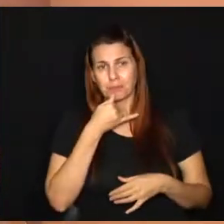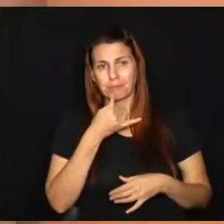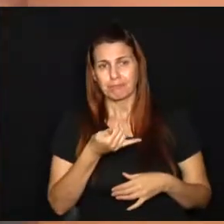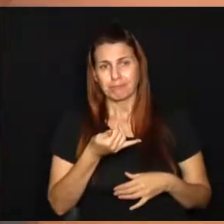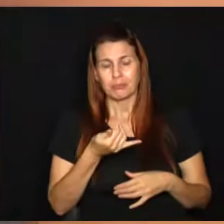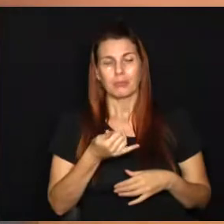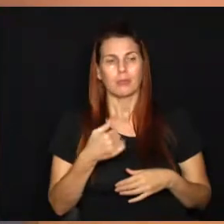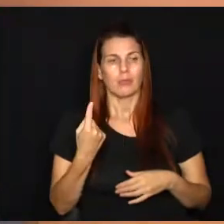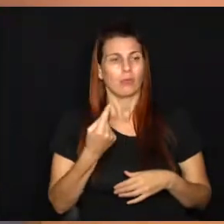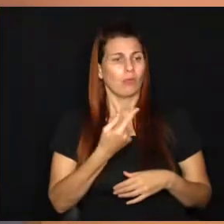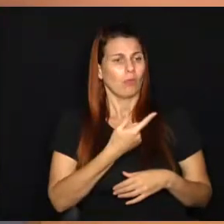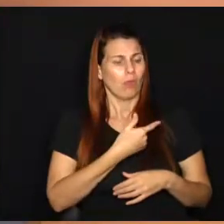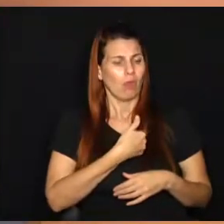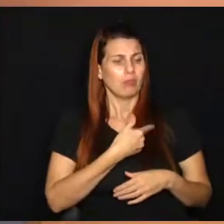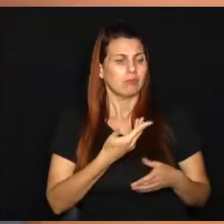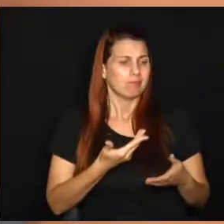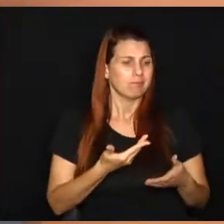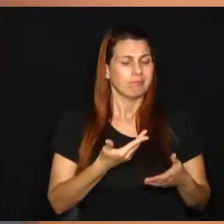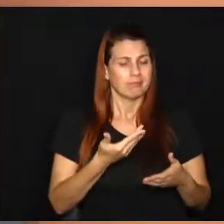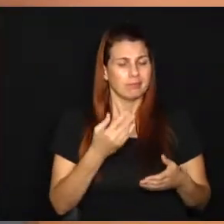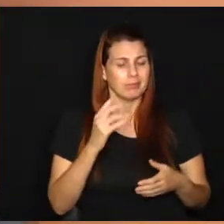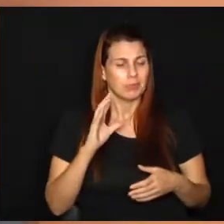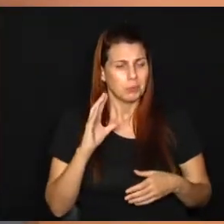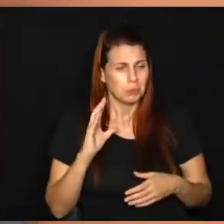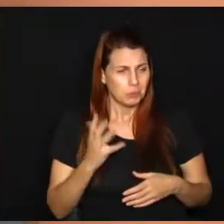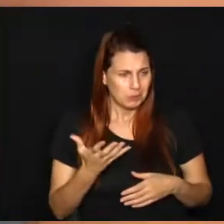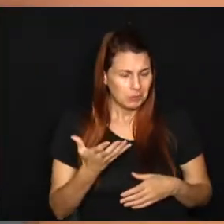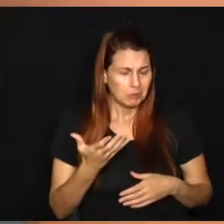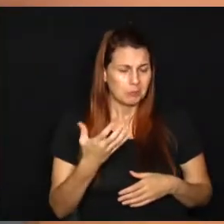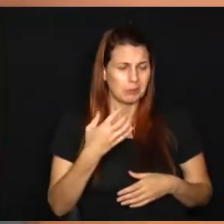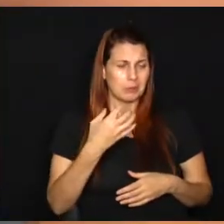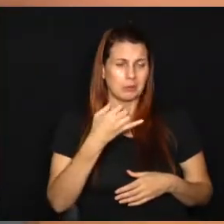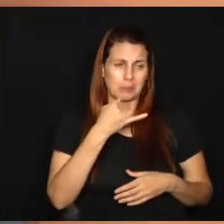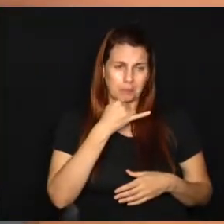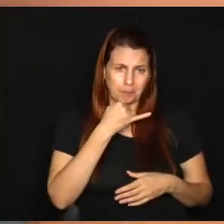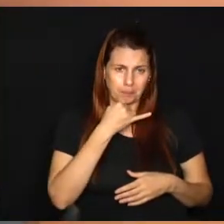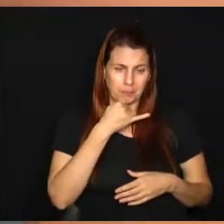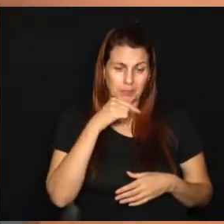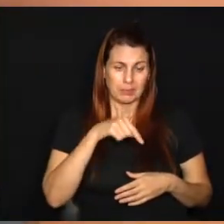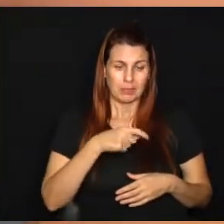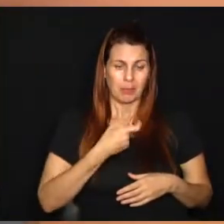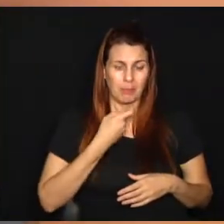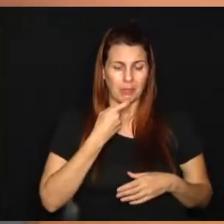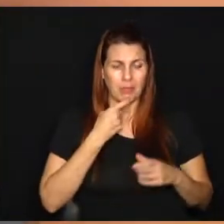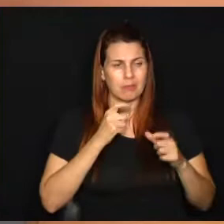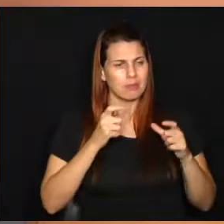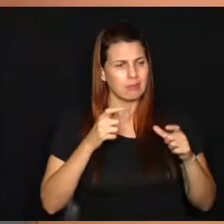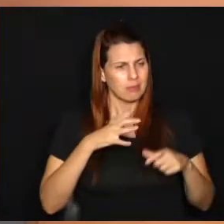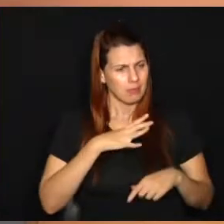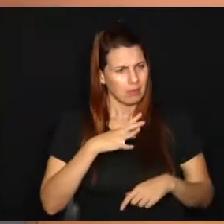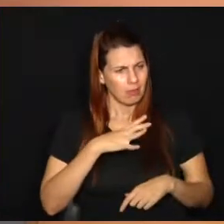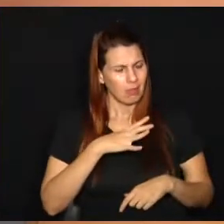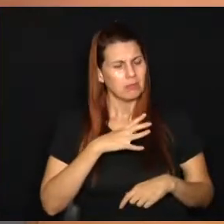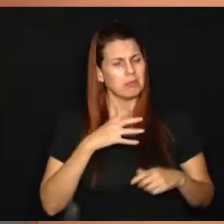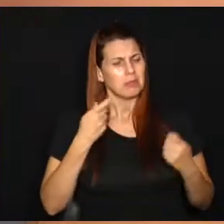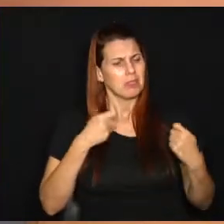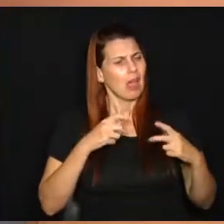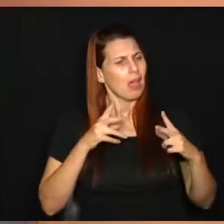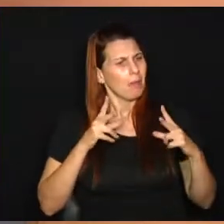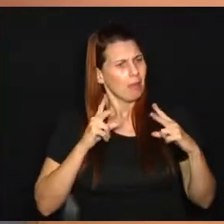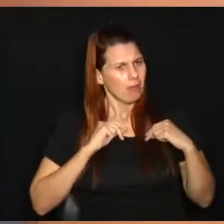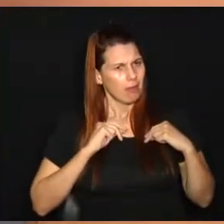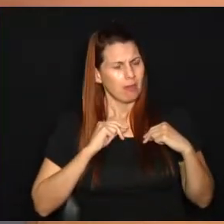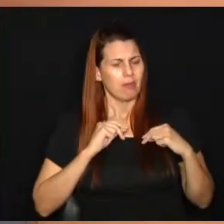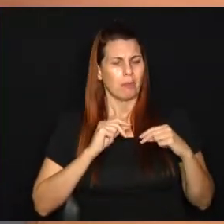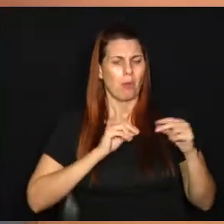de situação, né? Sendo que Campinas é uma cidade que merece ter uma